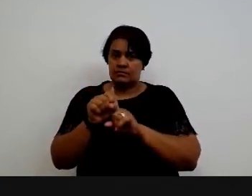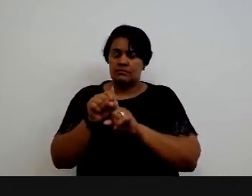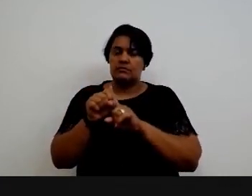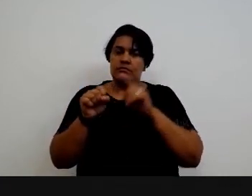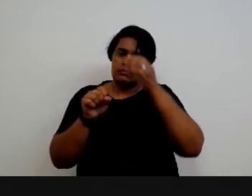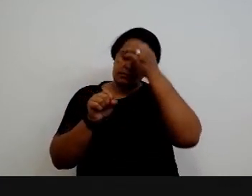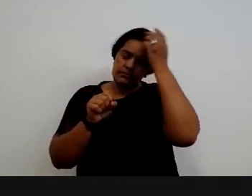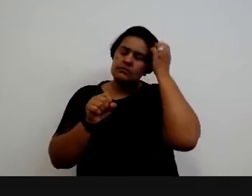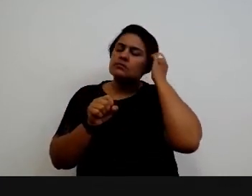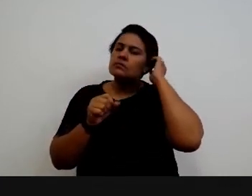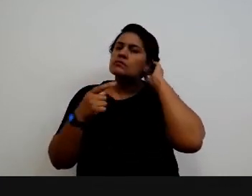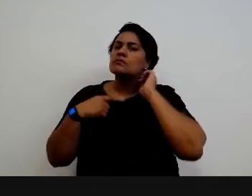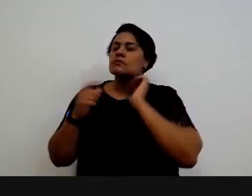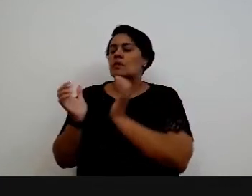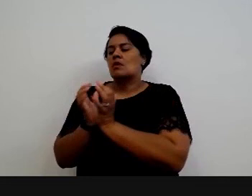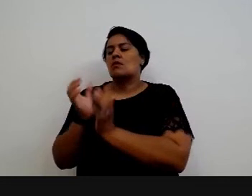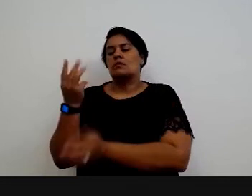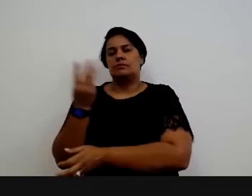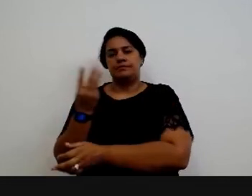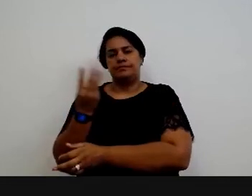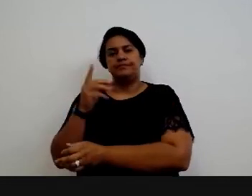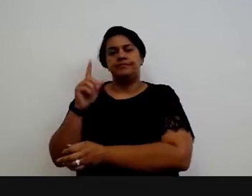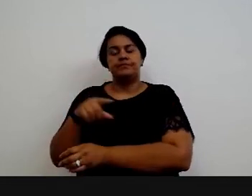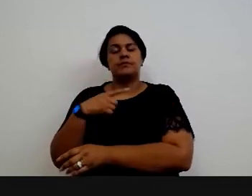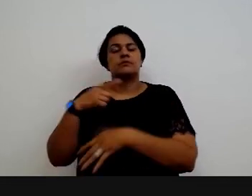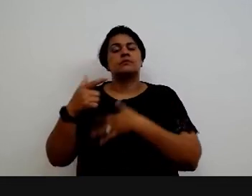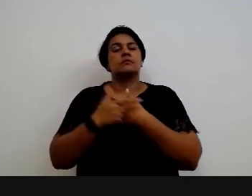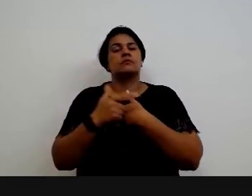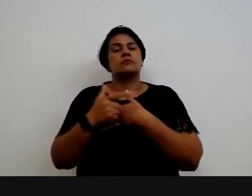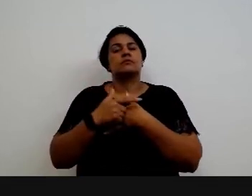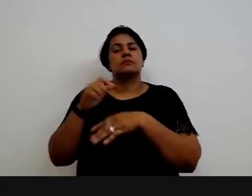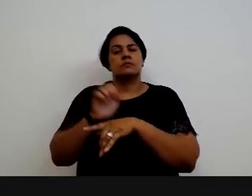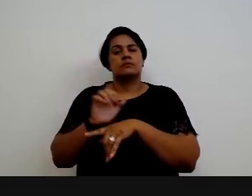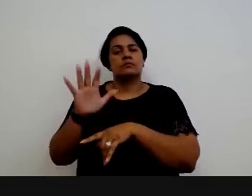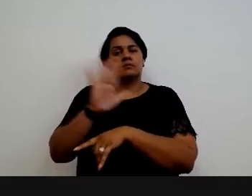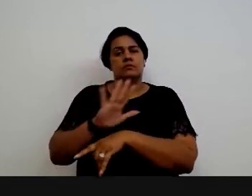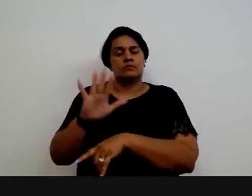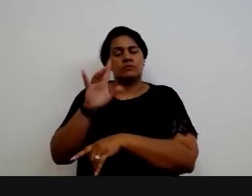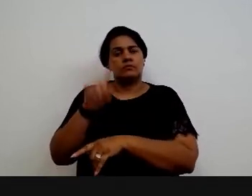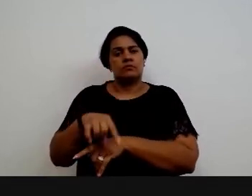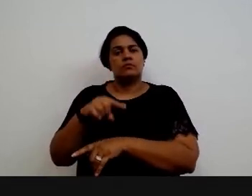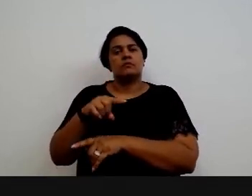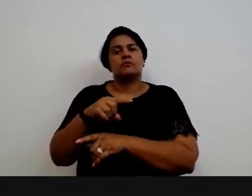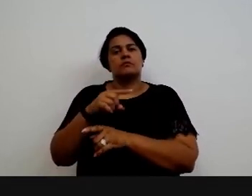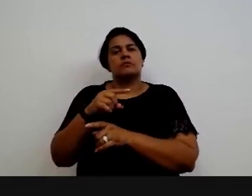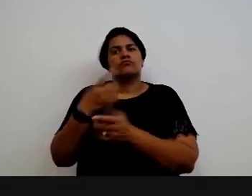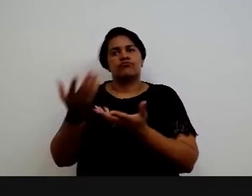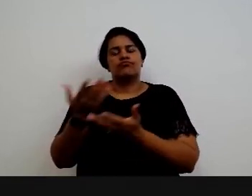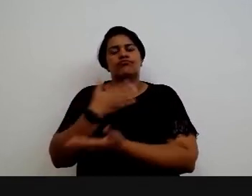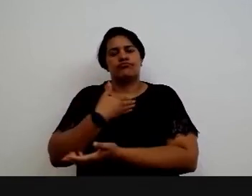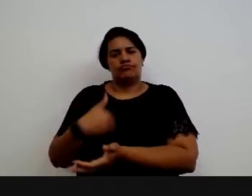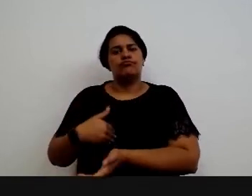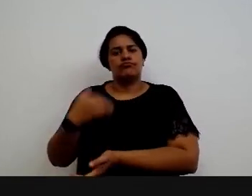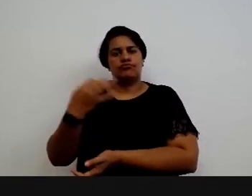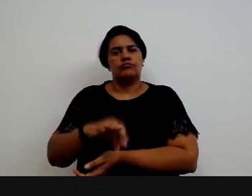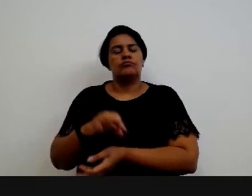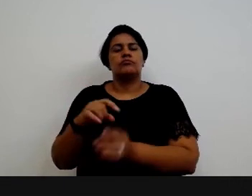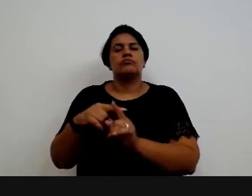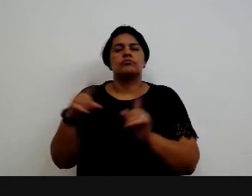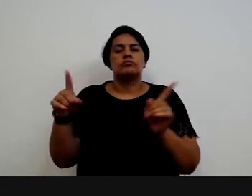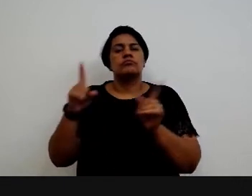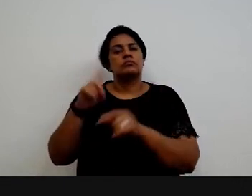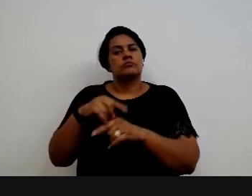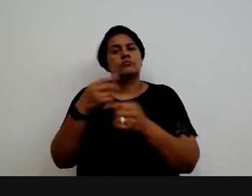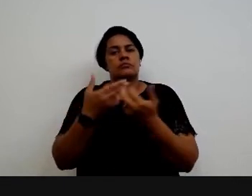setor. A gente tem falado muito do papel do Estado e do poder público, de alguma forma, e algo que a gente